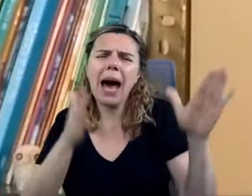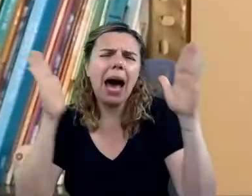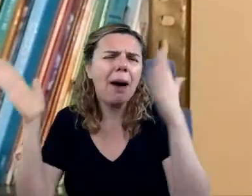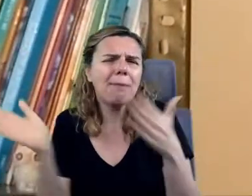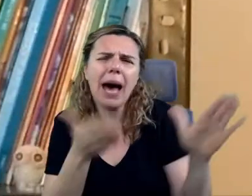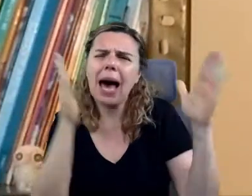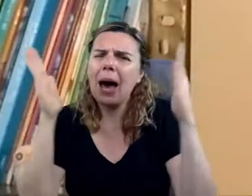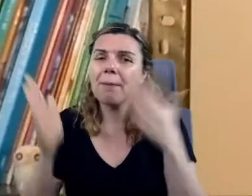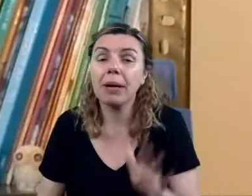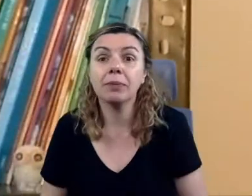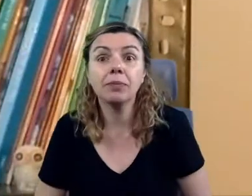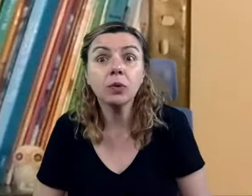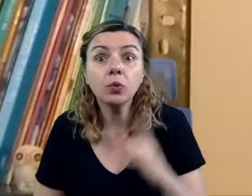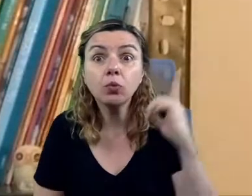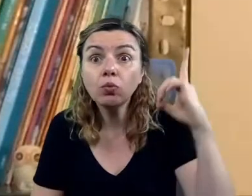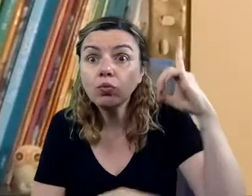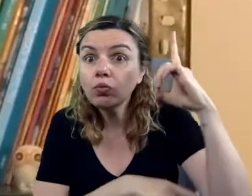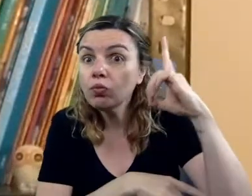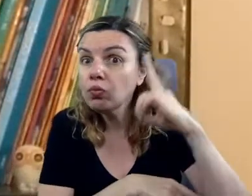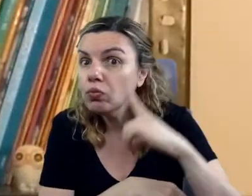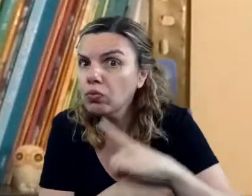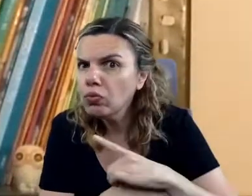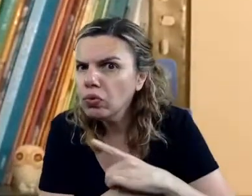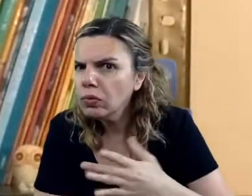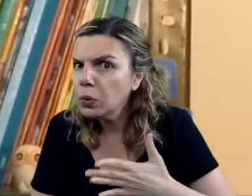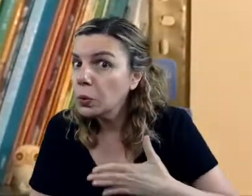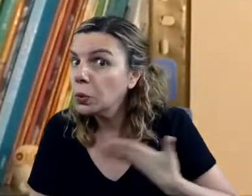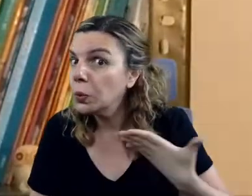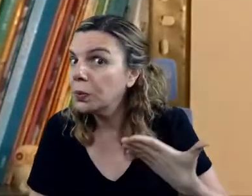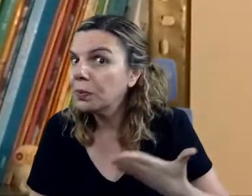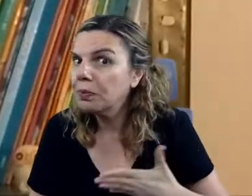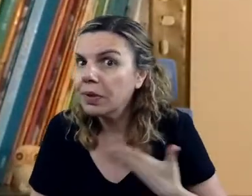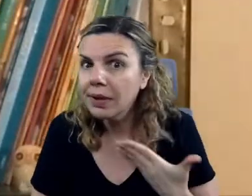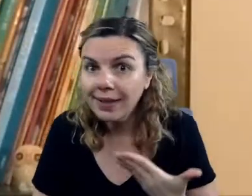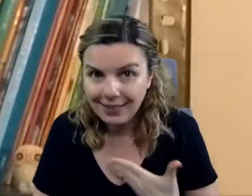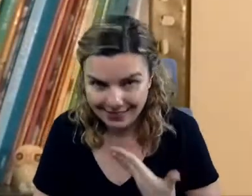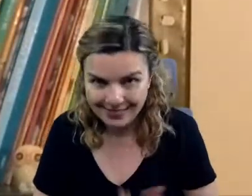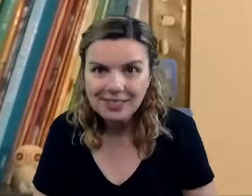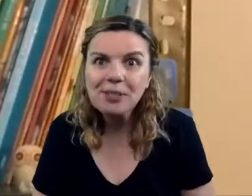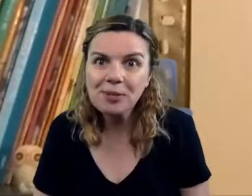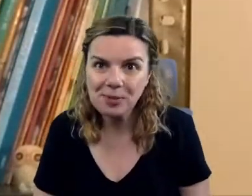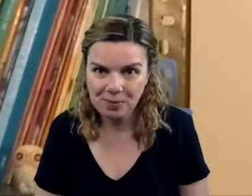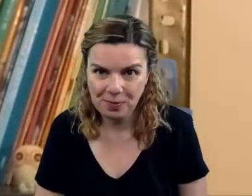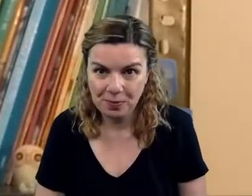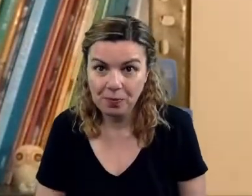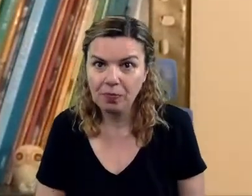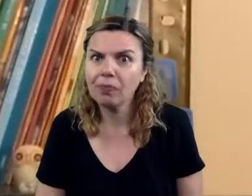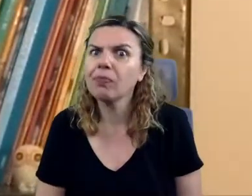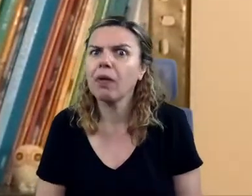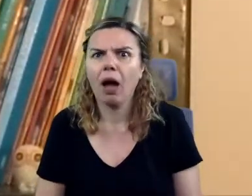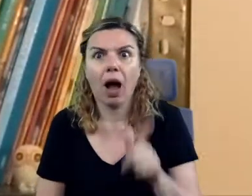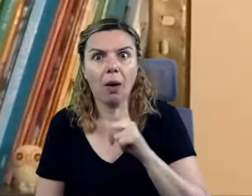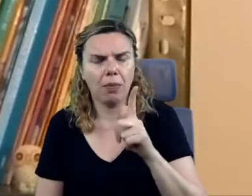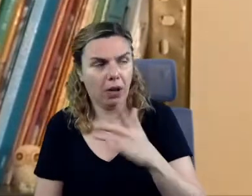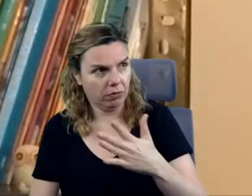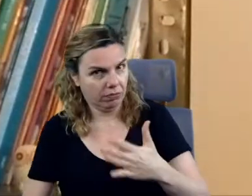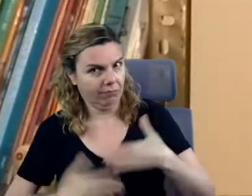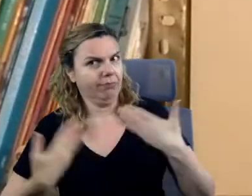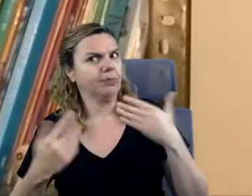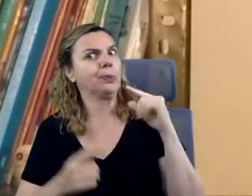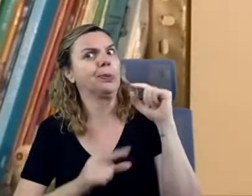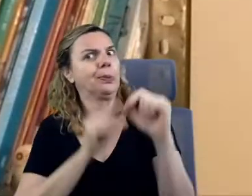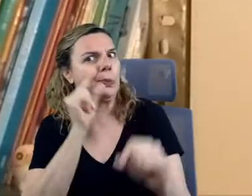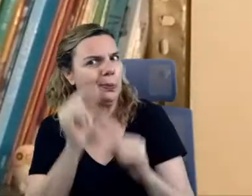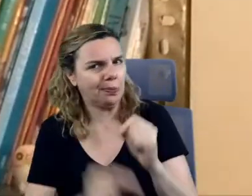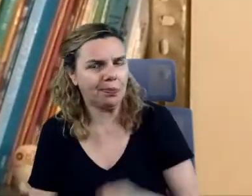pessoas. Até que um dia teve uma surpresa. Por aquela ele